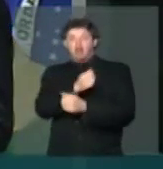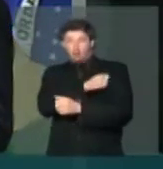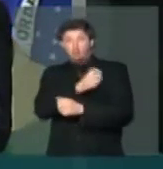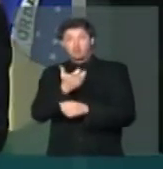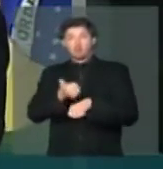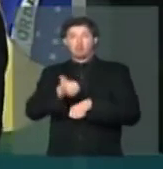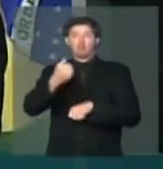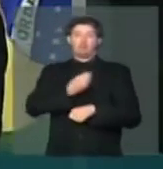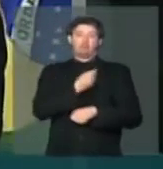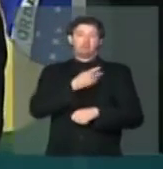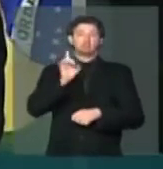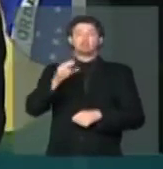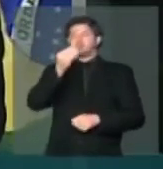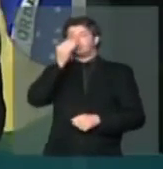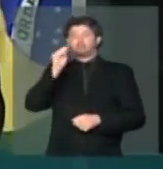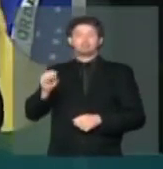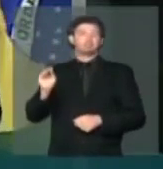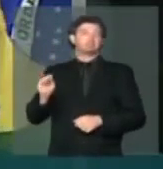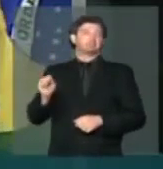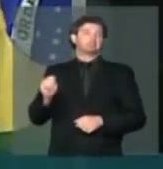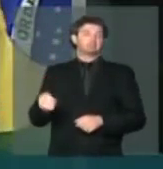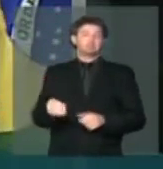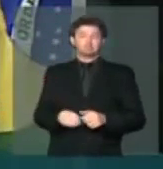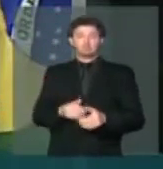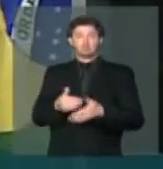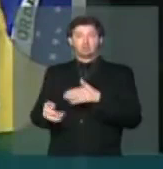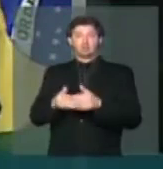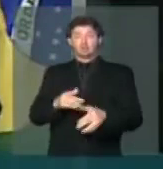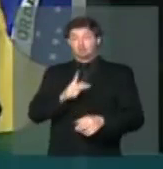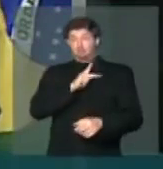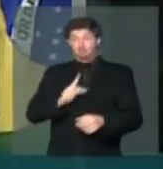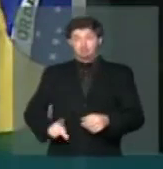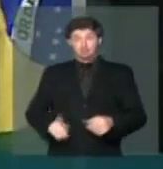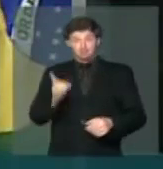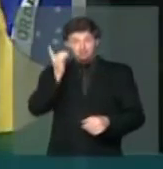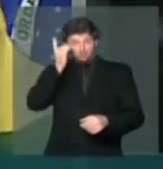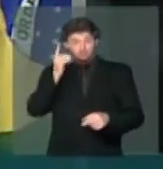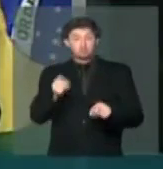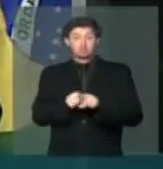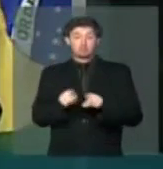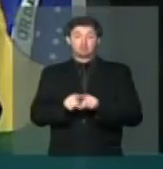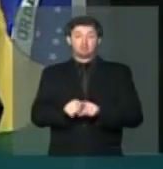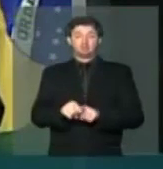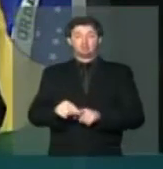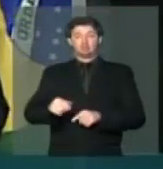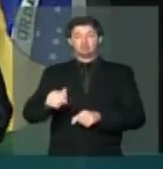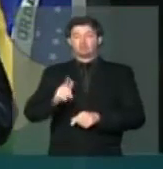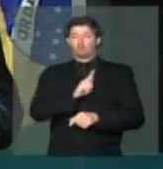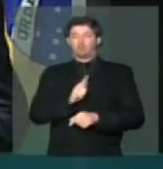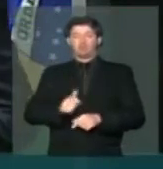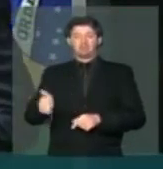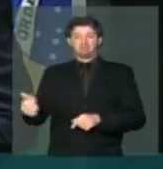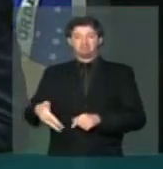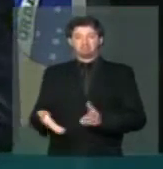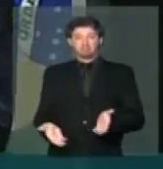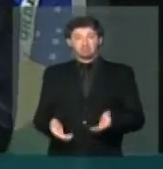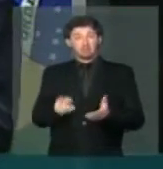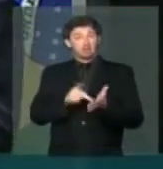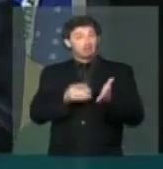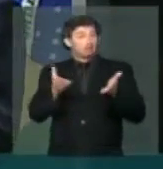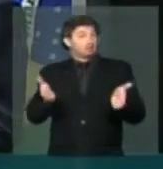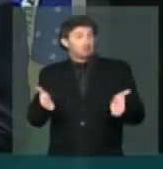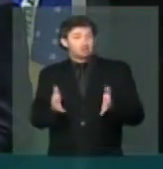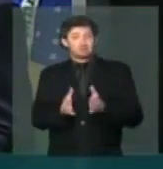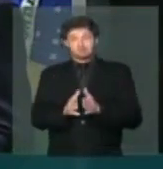digna, sobra o descaso e a negligência da presidente Dilma e o seu débil governo. Esta é a